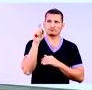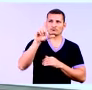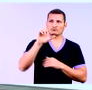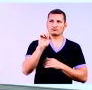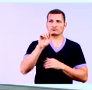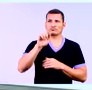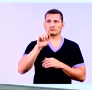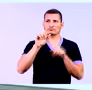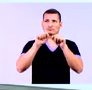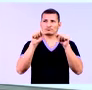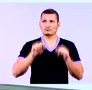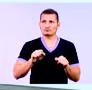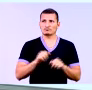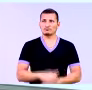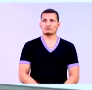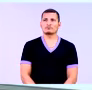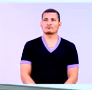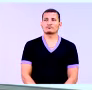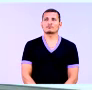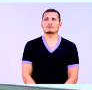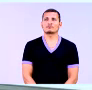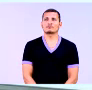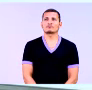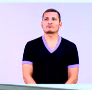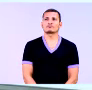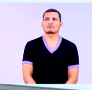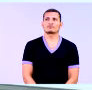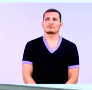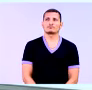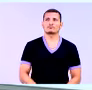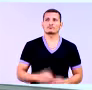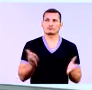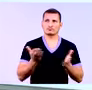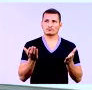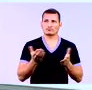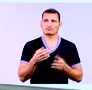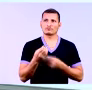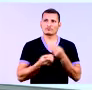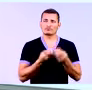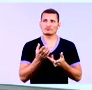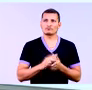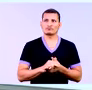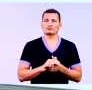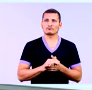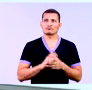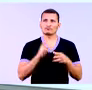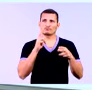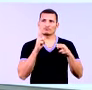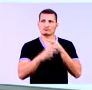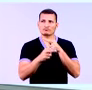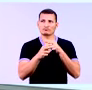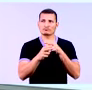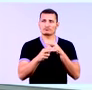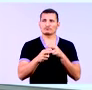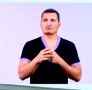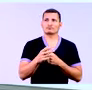execução. Tá? Agora, para mim abortar uma operação